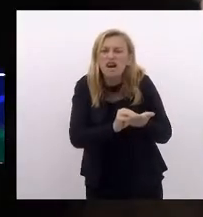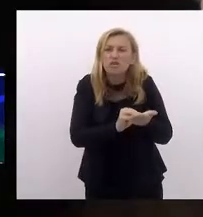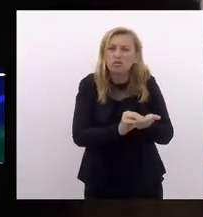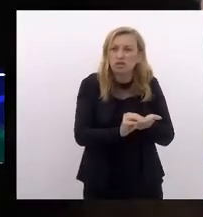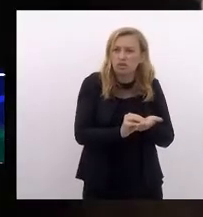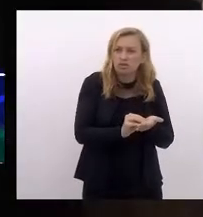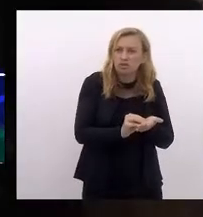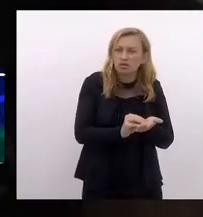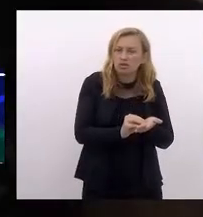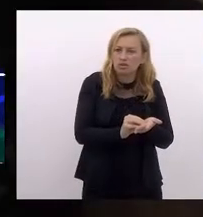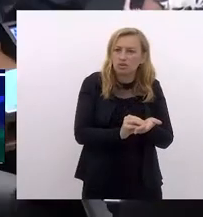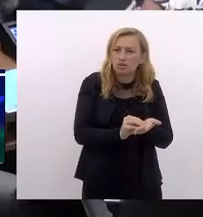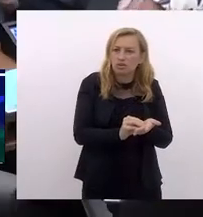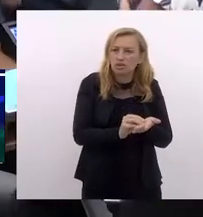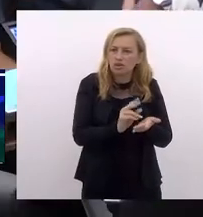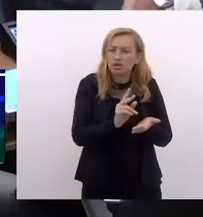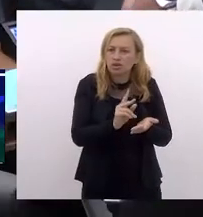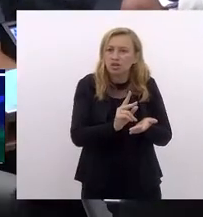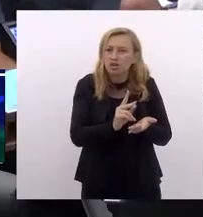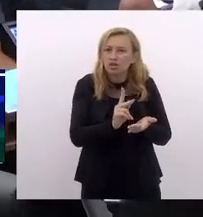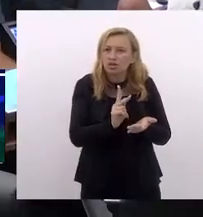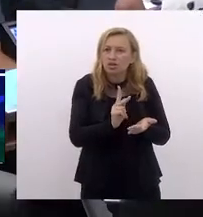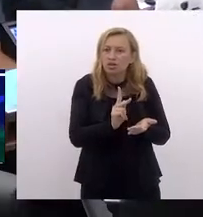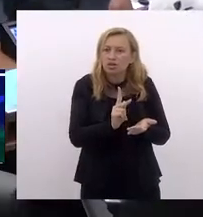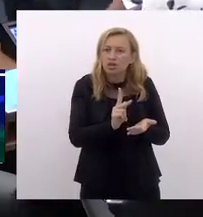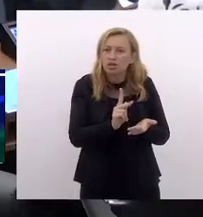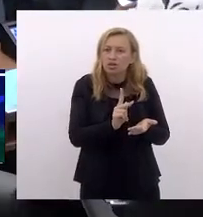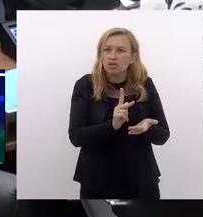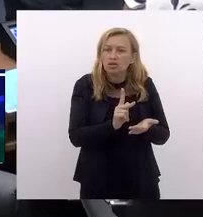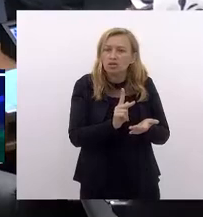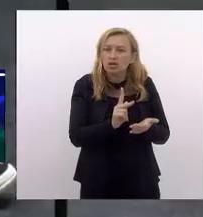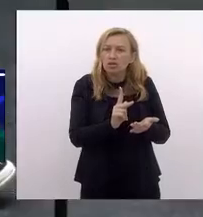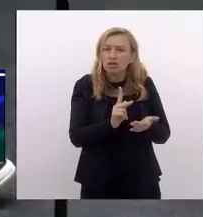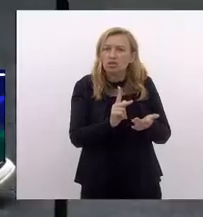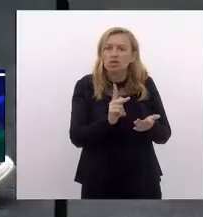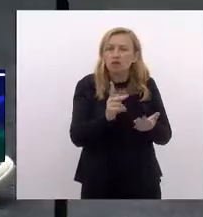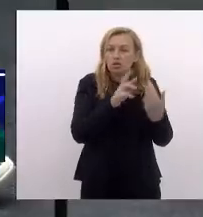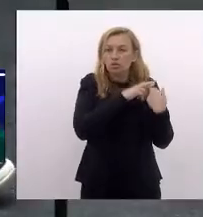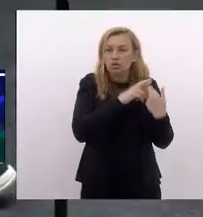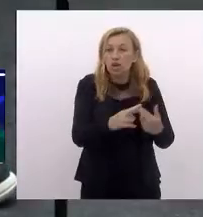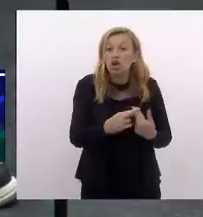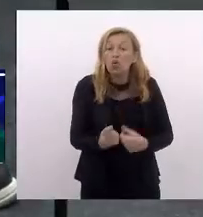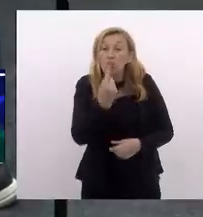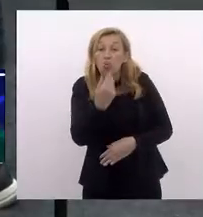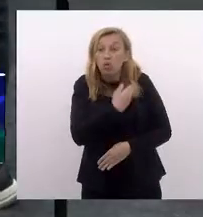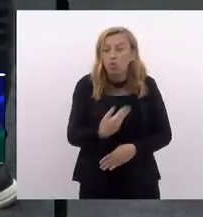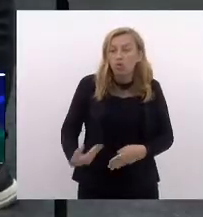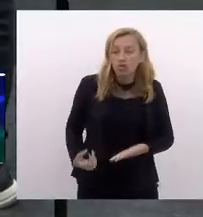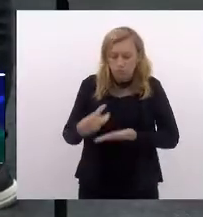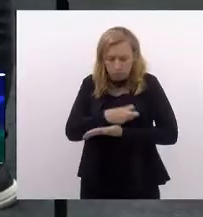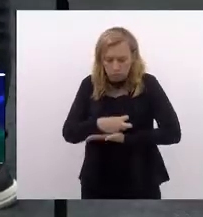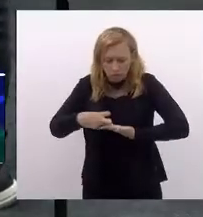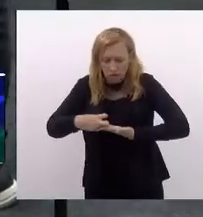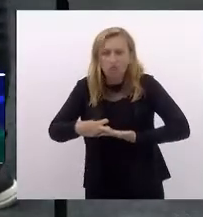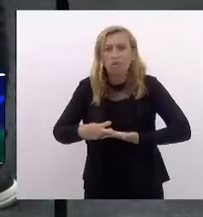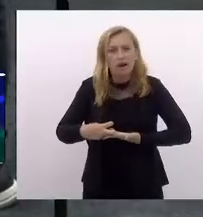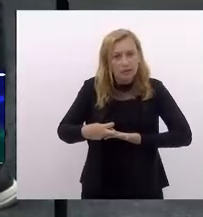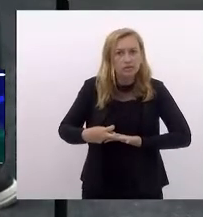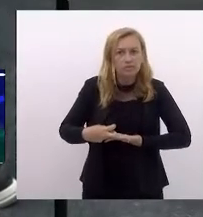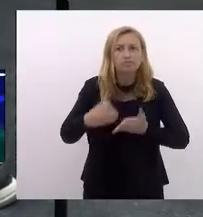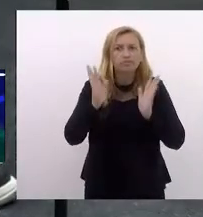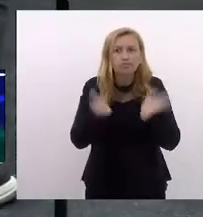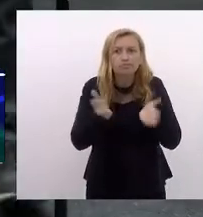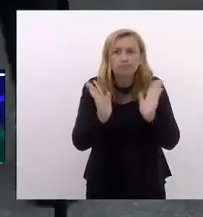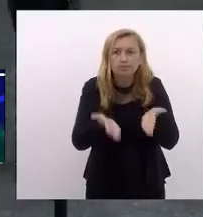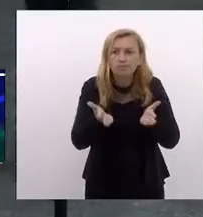coerência você acha tanta irregularidade aonde um governador foi impitimado e